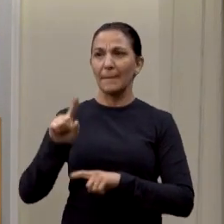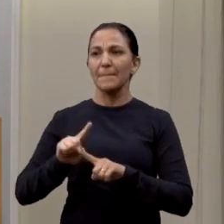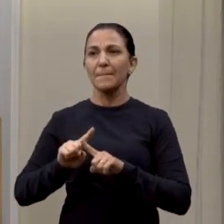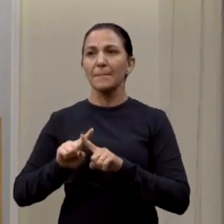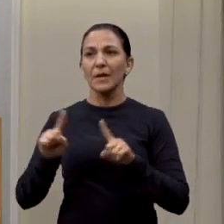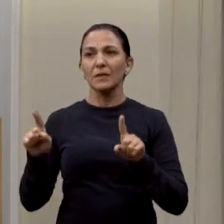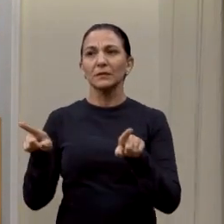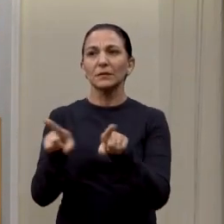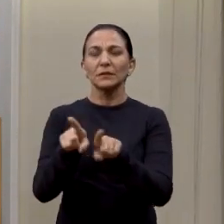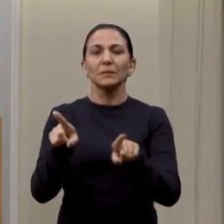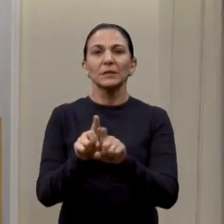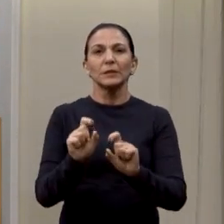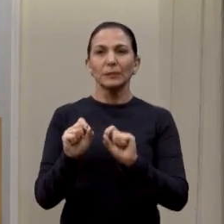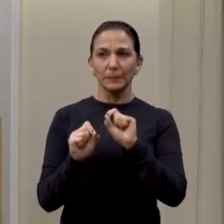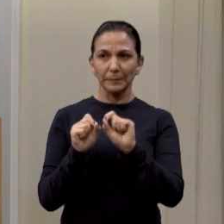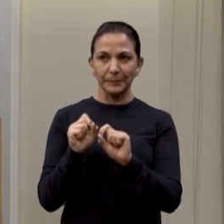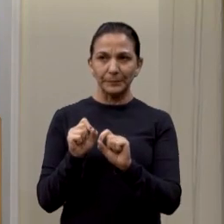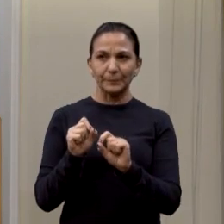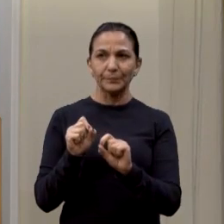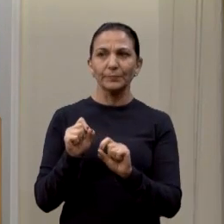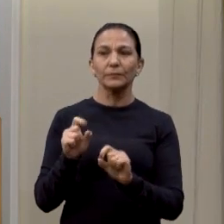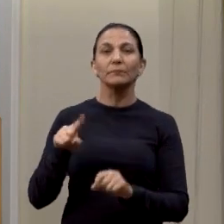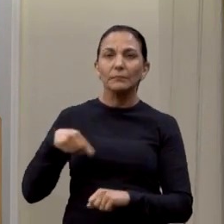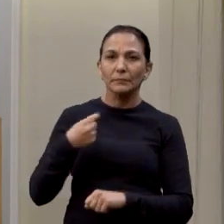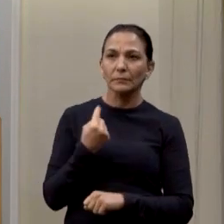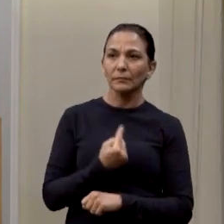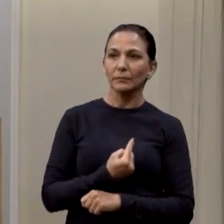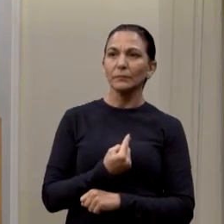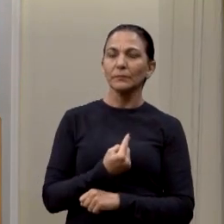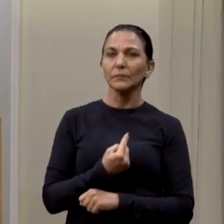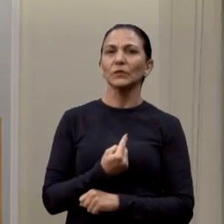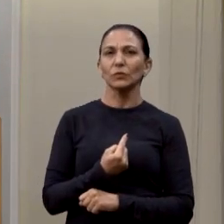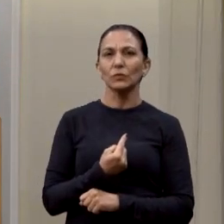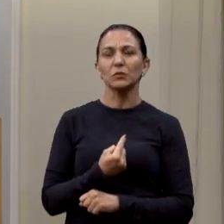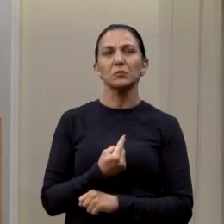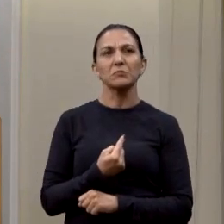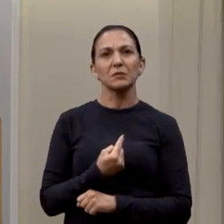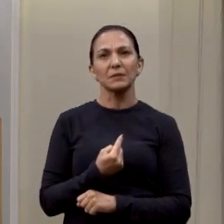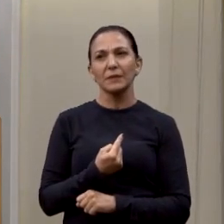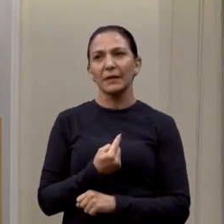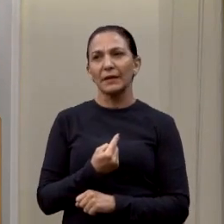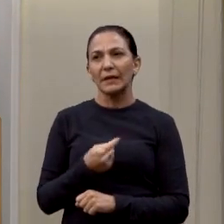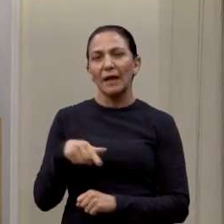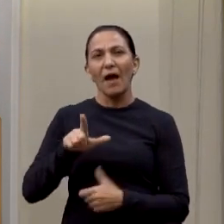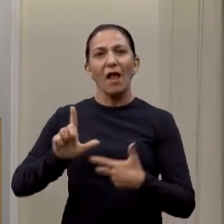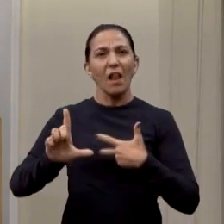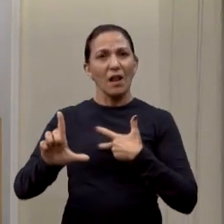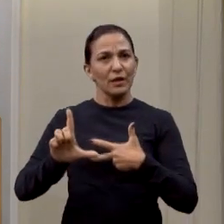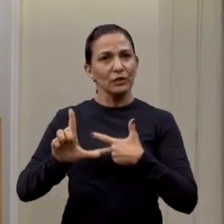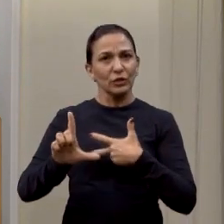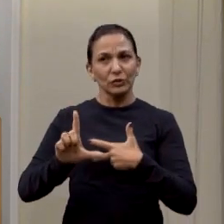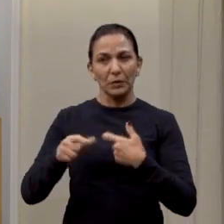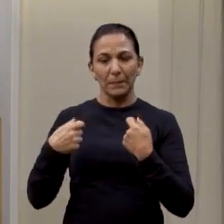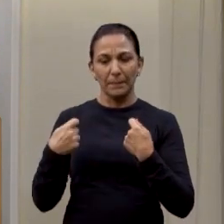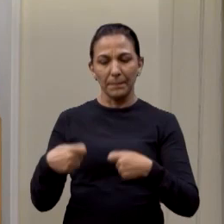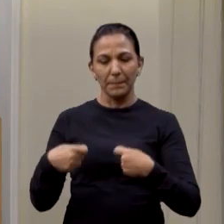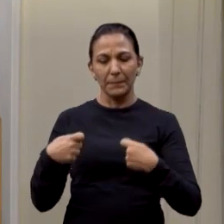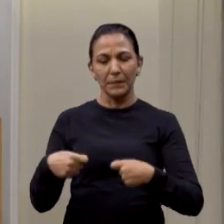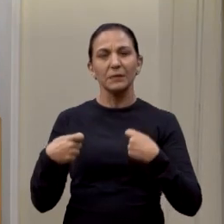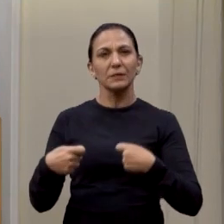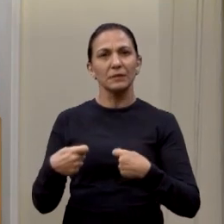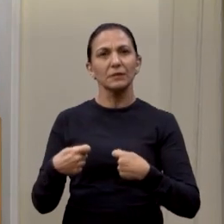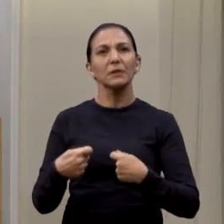mas também sobre que a gente, enquanto agentes dos poderes legislativos, precisamos